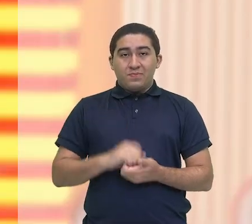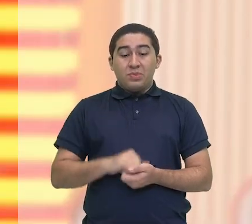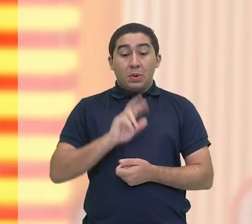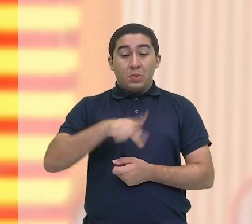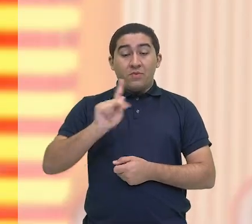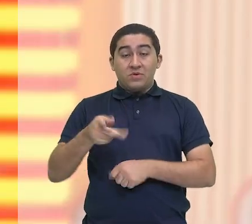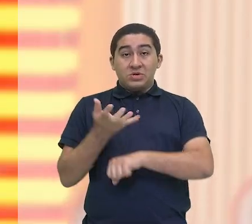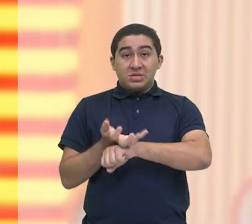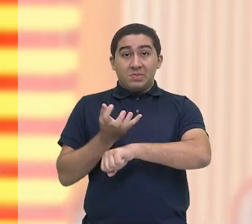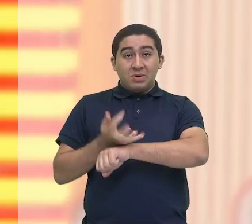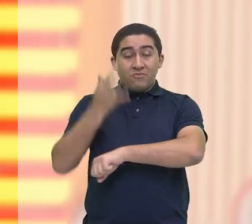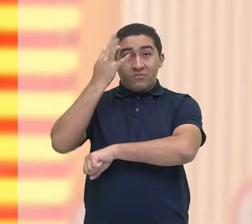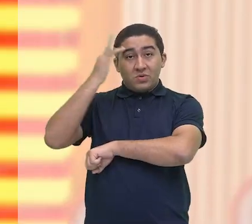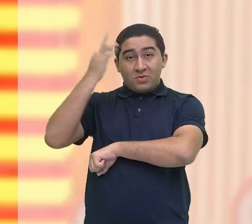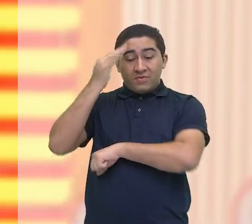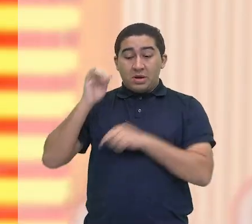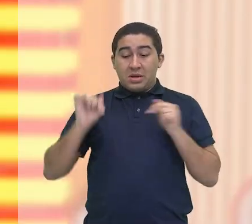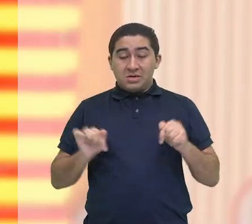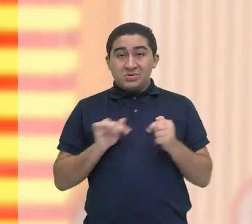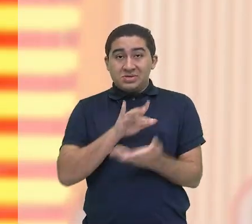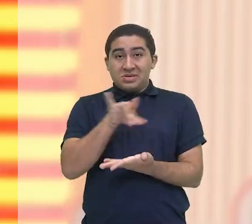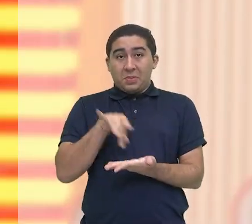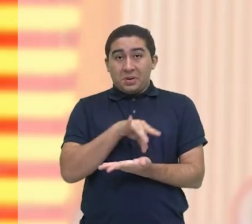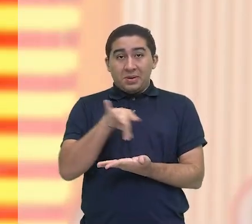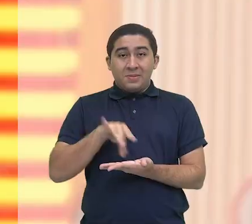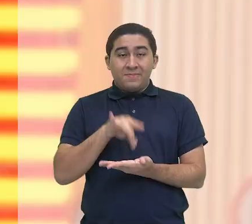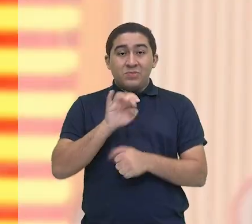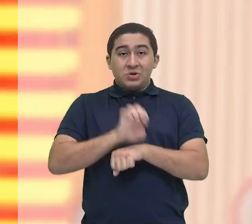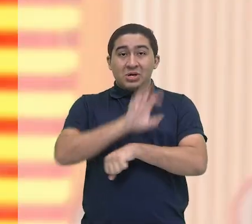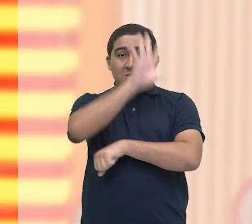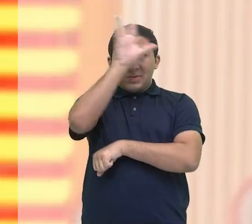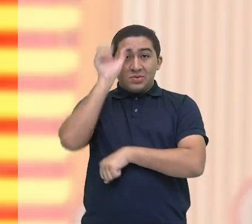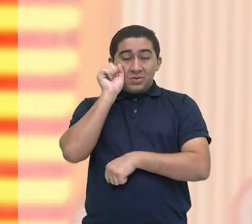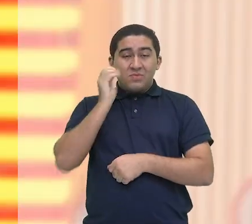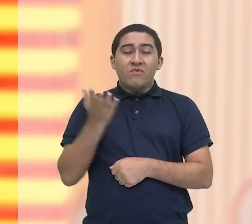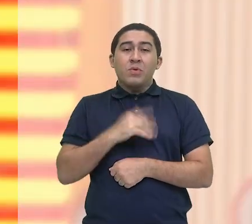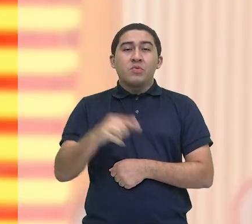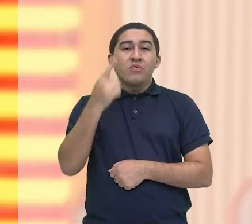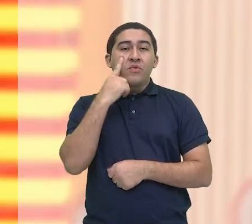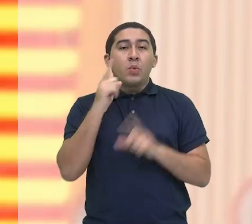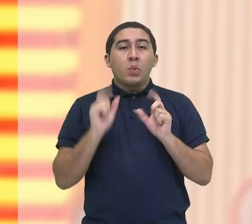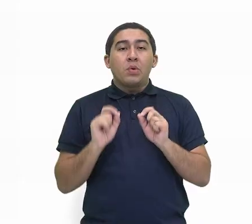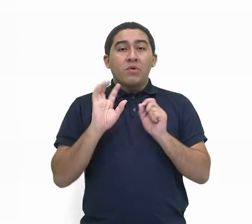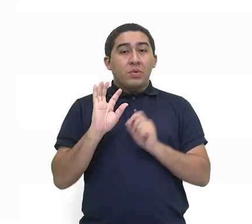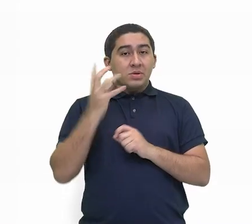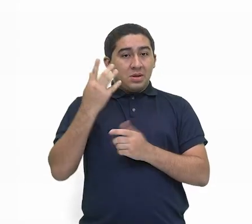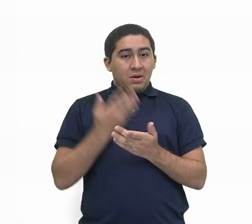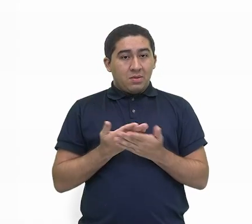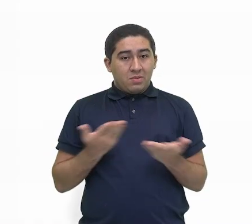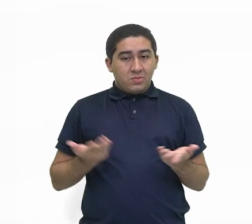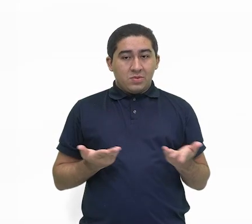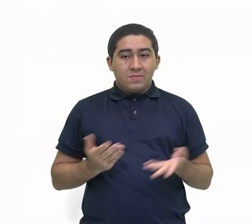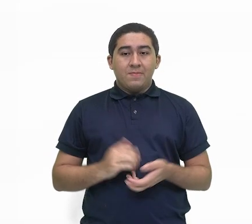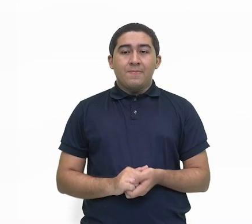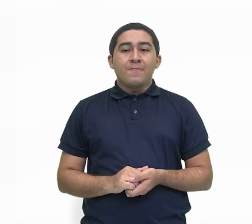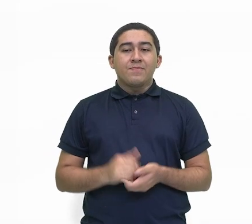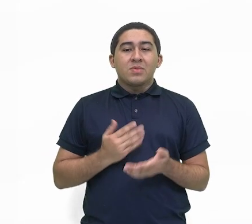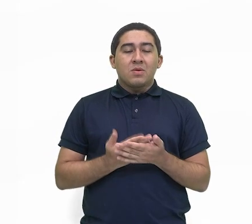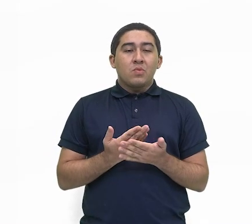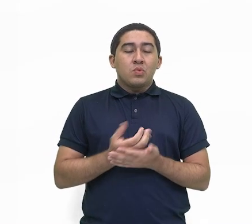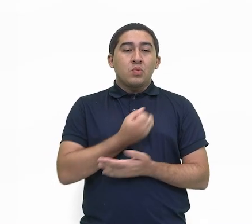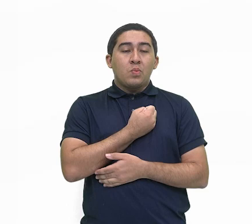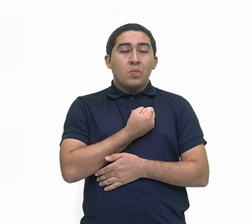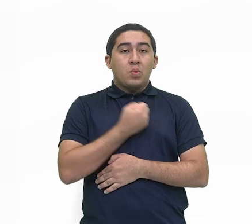professor de Filosofia do Centro de Mídias do Amazonas. Vamos ver o que vai acontecer nessa aula? É a nossa aula de